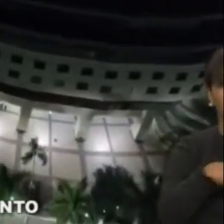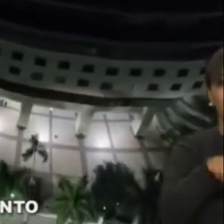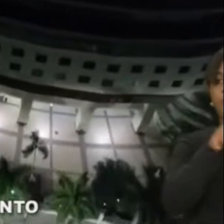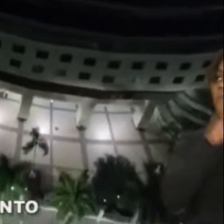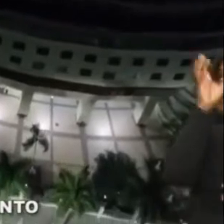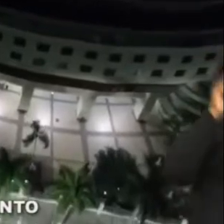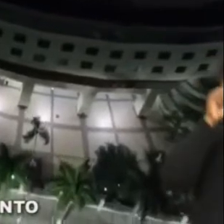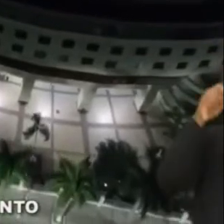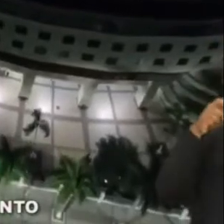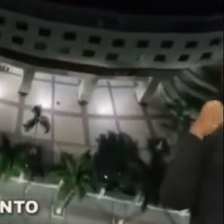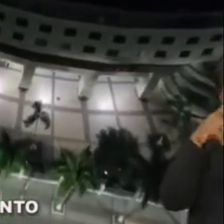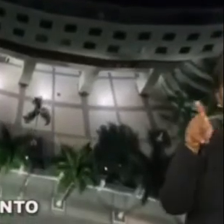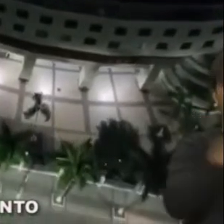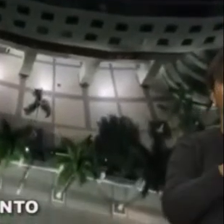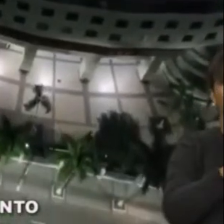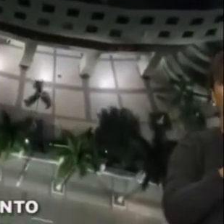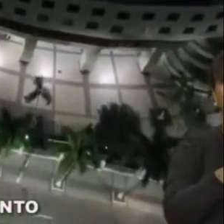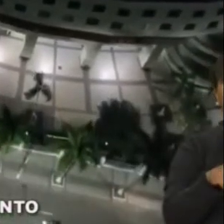Busque.